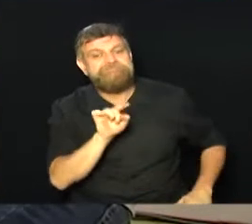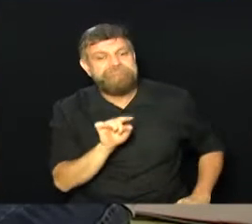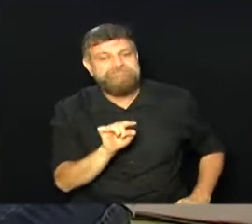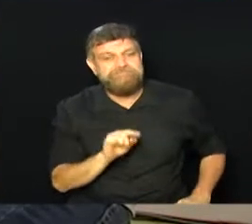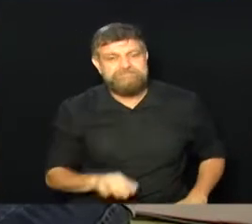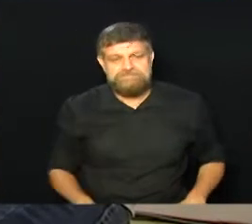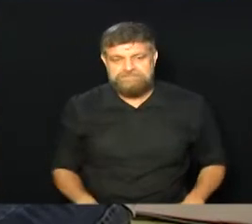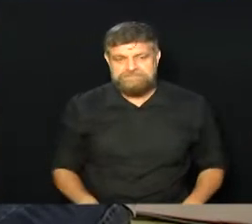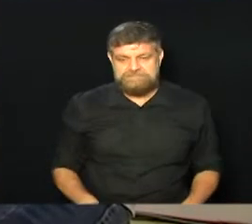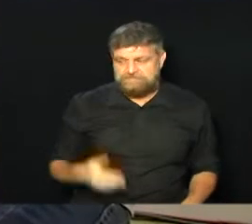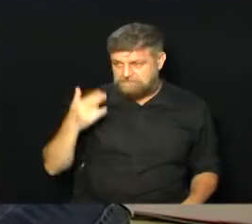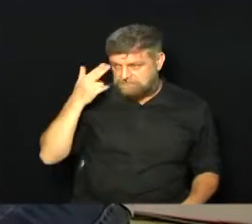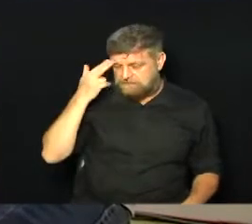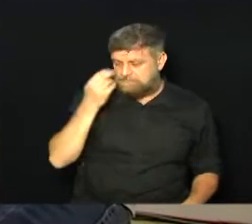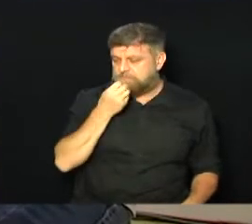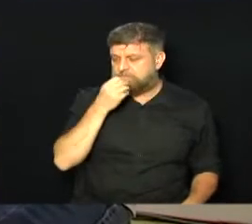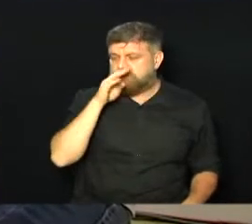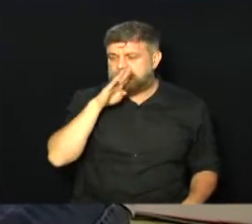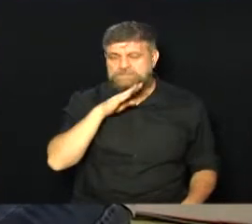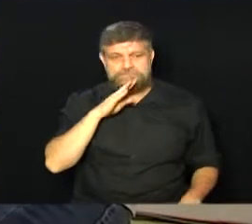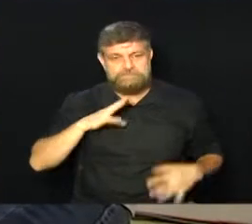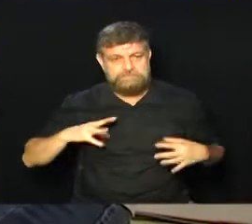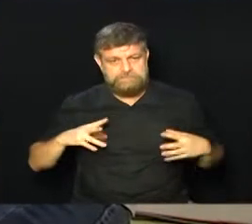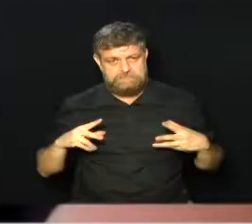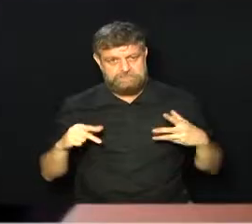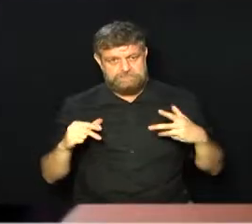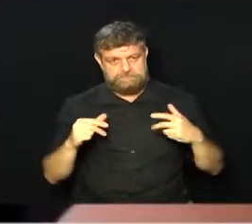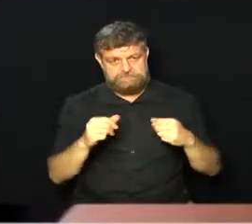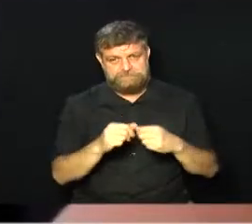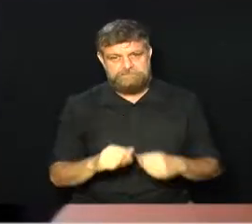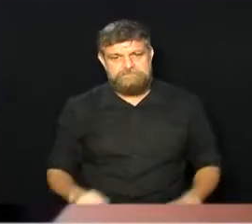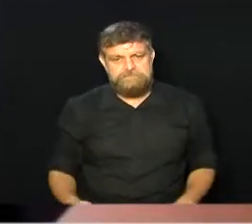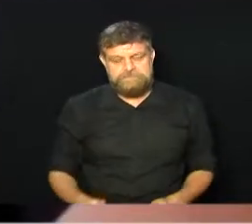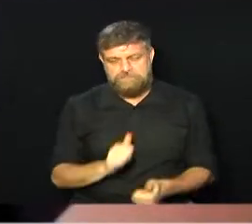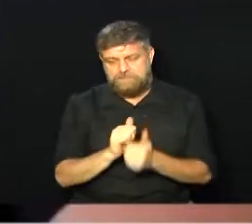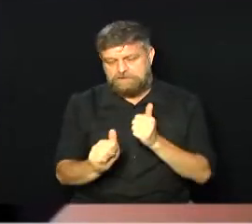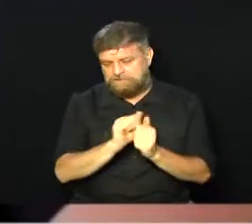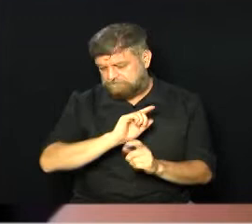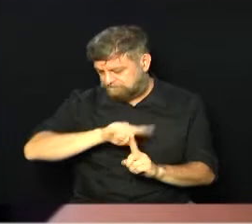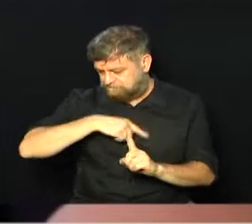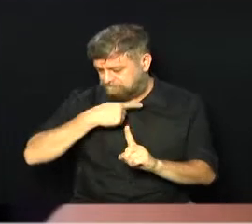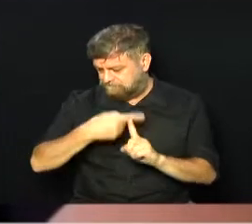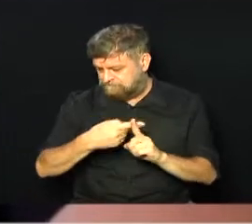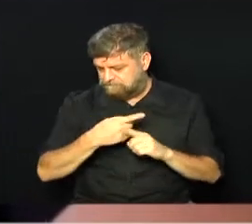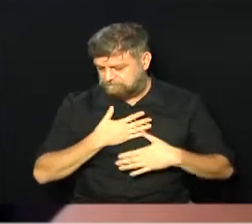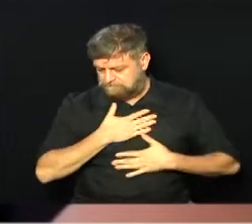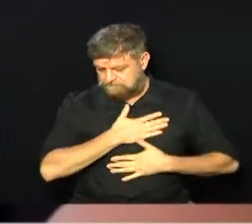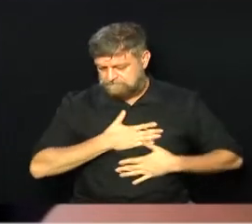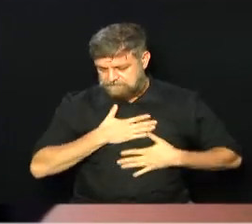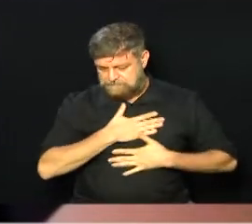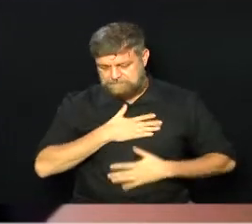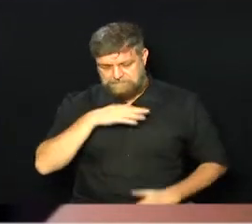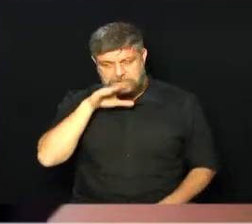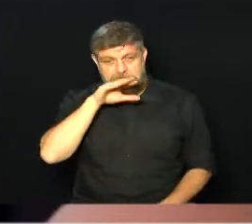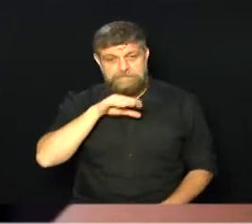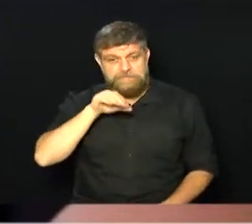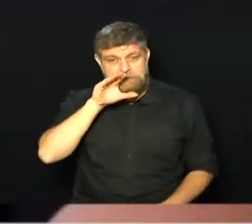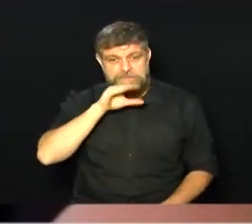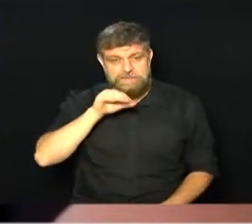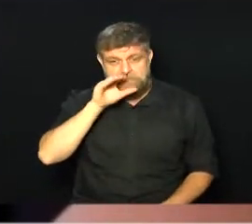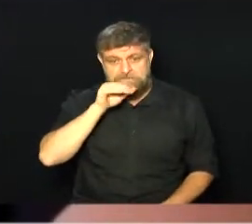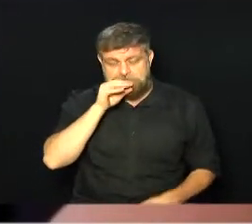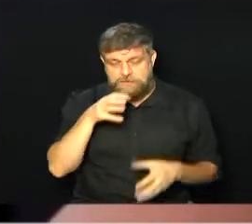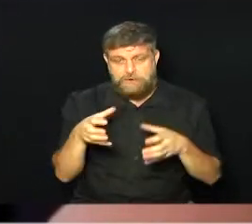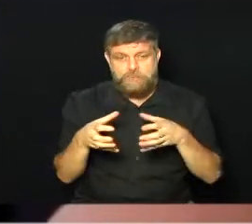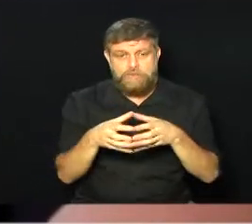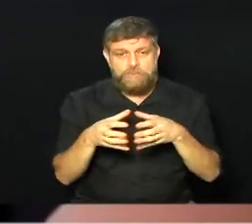Boa tarde, Gabriel, a todos do Mais Esporte. É um prazer falar com vocês, conversar um pouco sobre categoria de